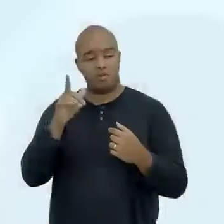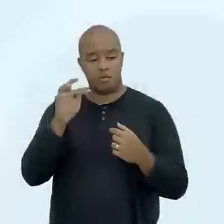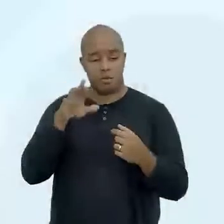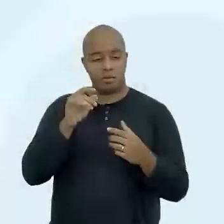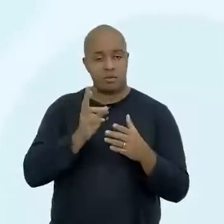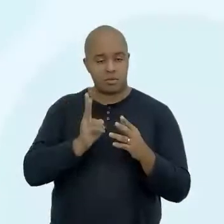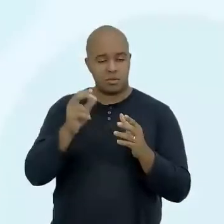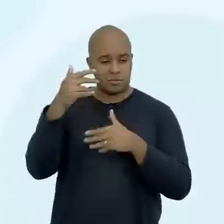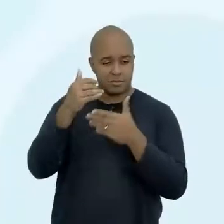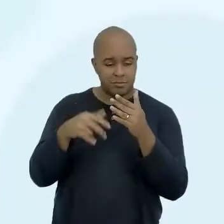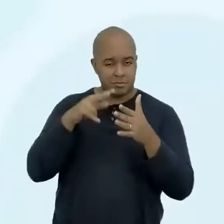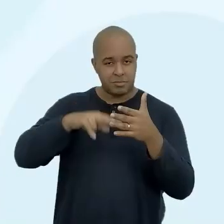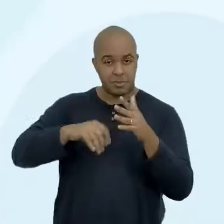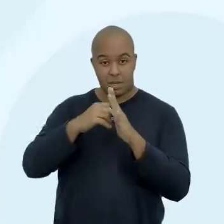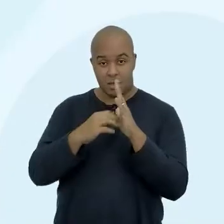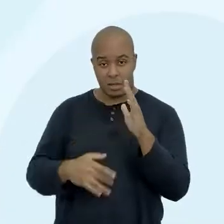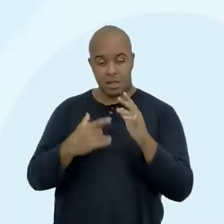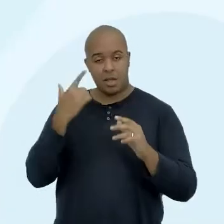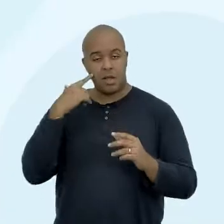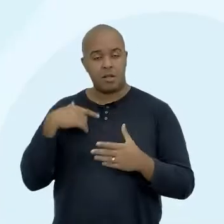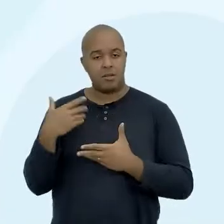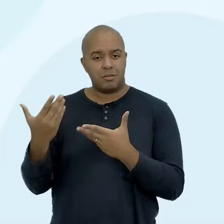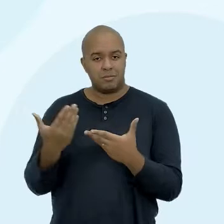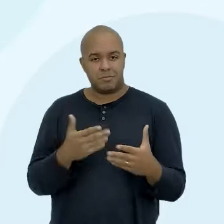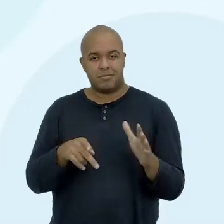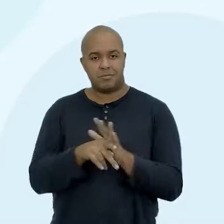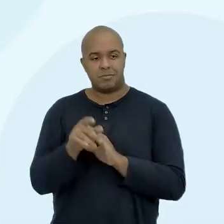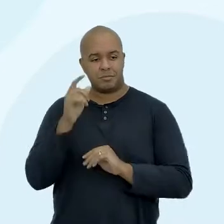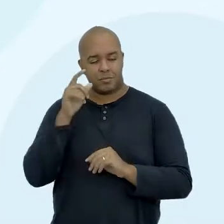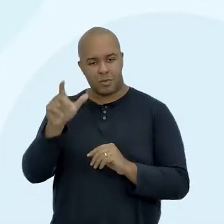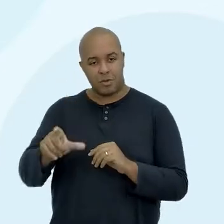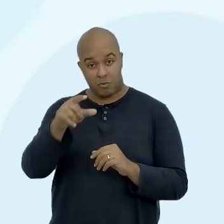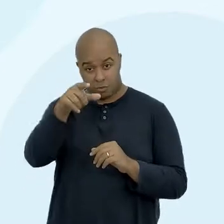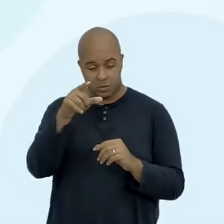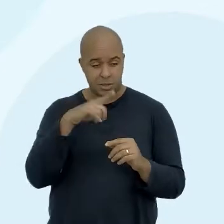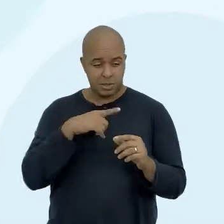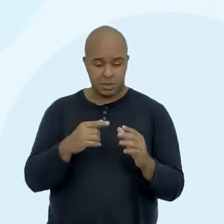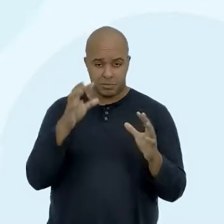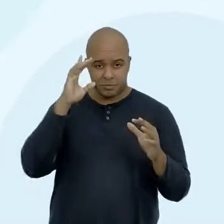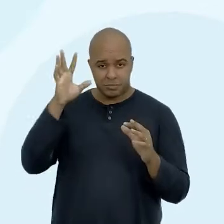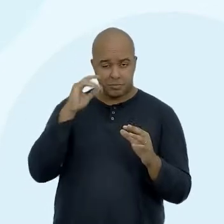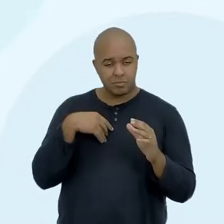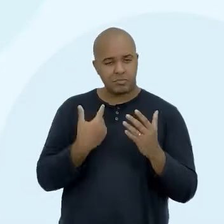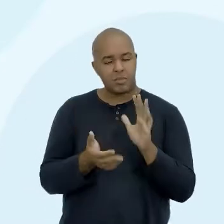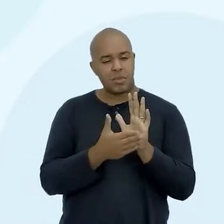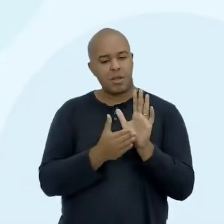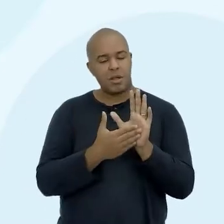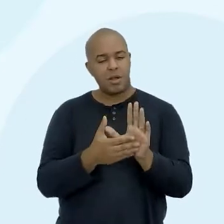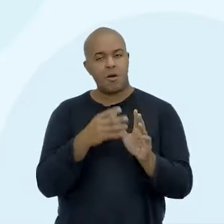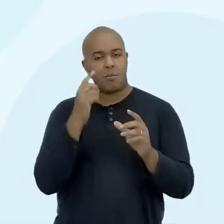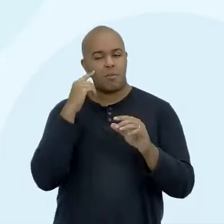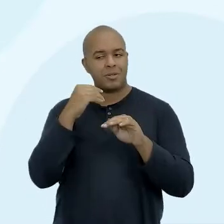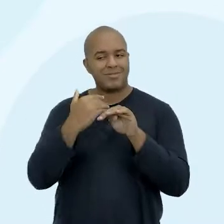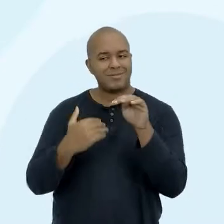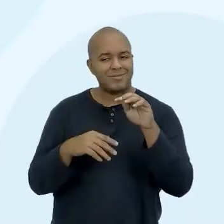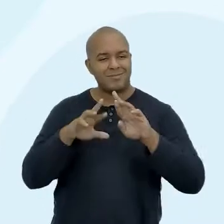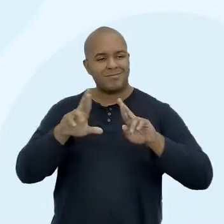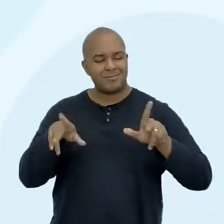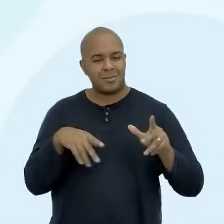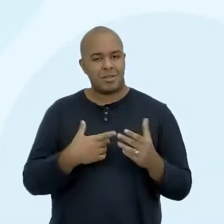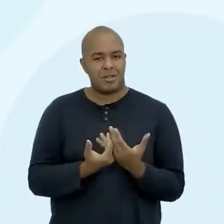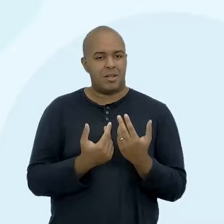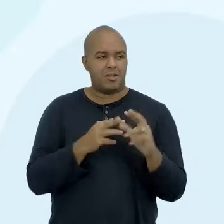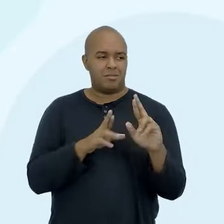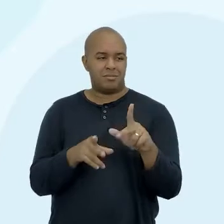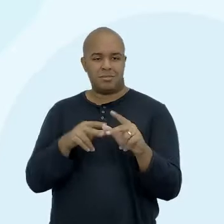lendo o slide. Nessa atividade, nosso convite é para que vocês reflitam a propósito da desigualdade